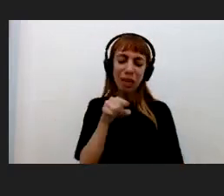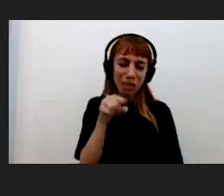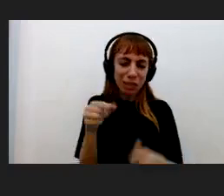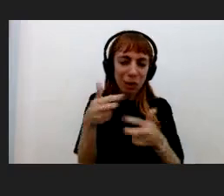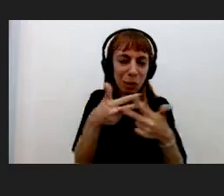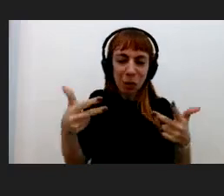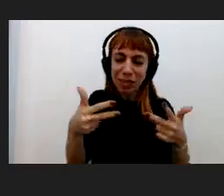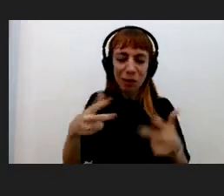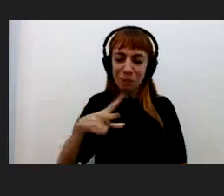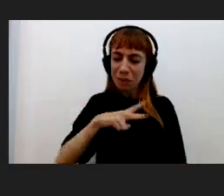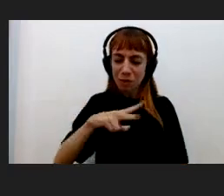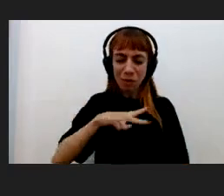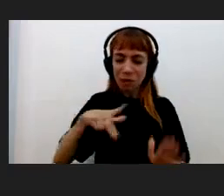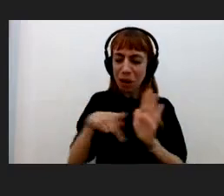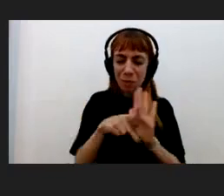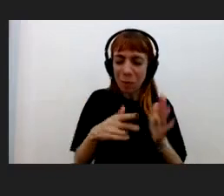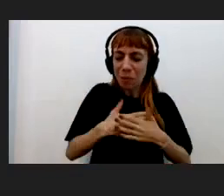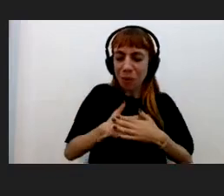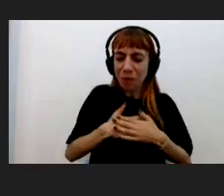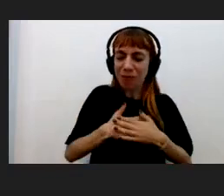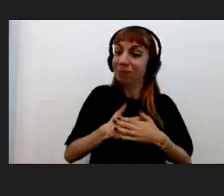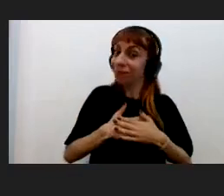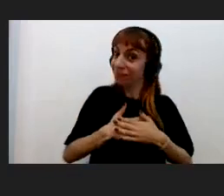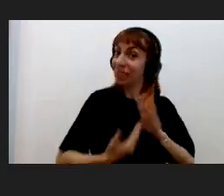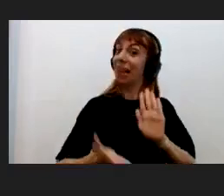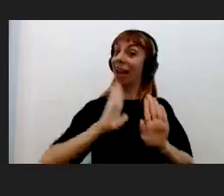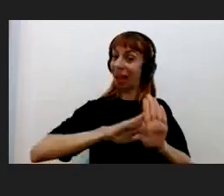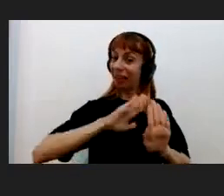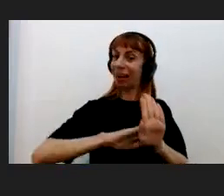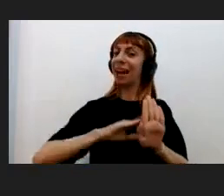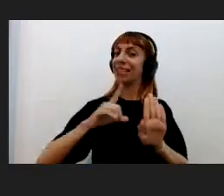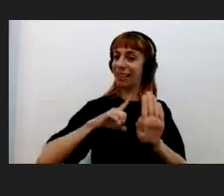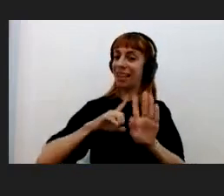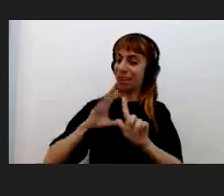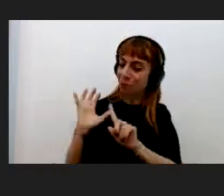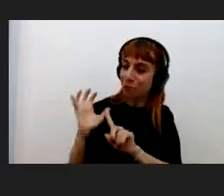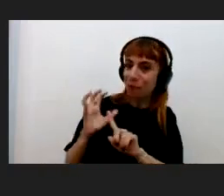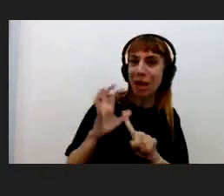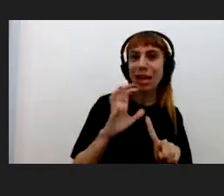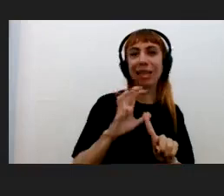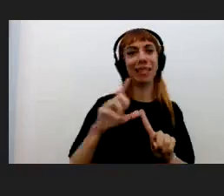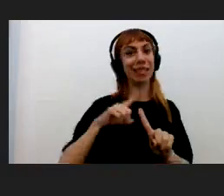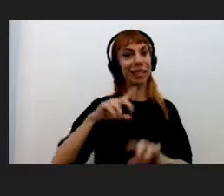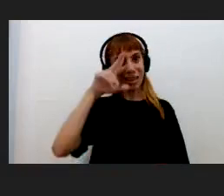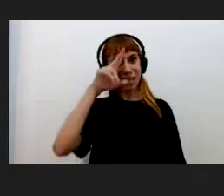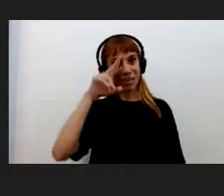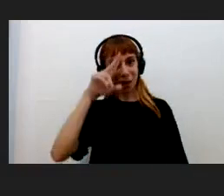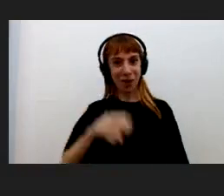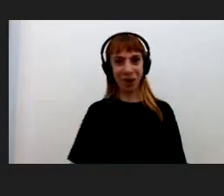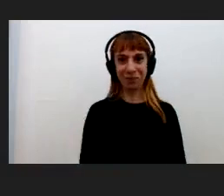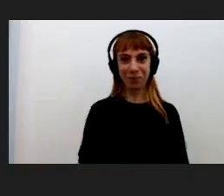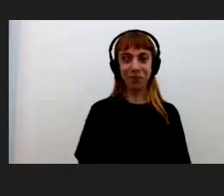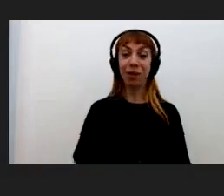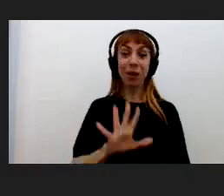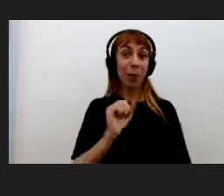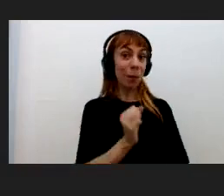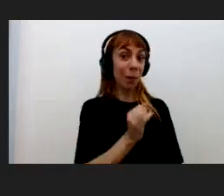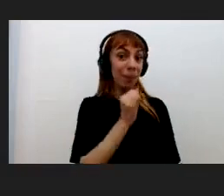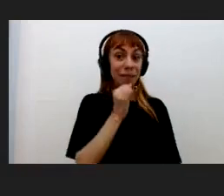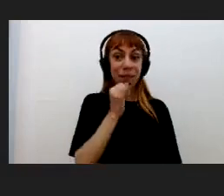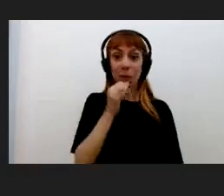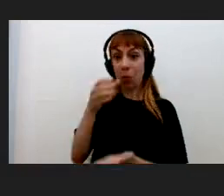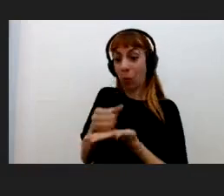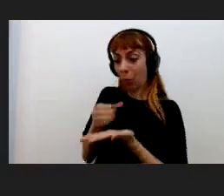Eu gosto de usar como exemplo, até talvez o próprio conceito de um copo. Né? Eu estou aqui segurando um copo de isopor na mão, tem